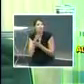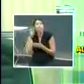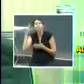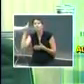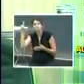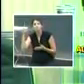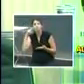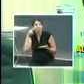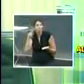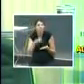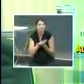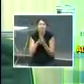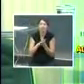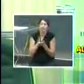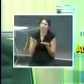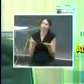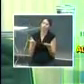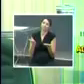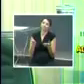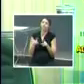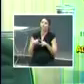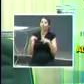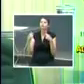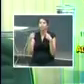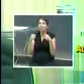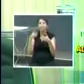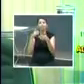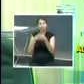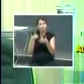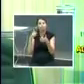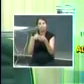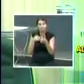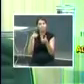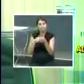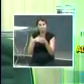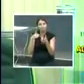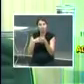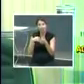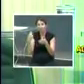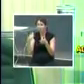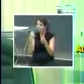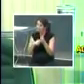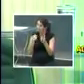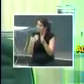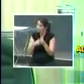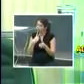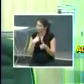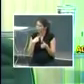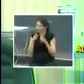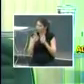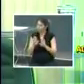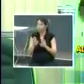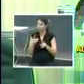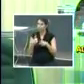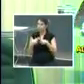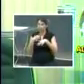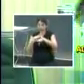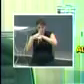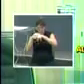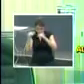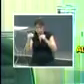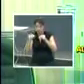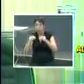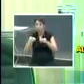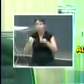aqui nesta noite para te dizer: continue batendo, continue insistindo, continue, vá em frente, não pare, porque a cura vai chegar,